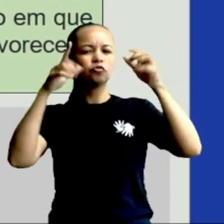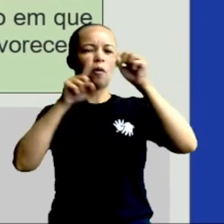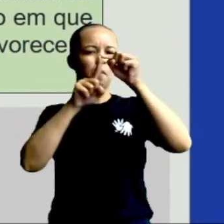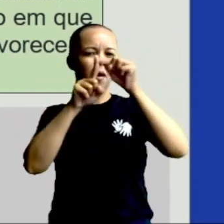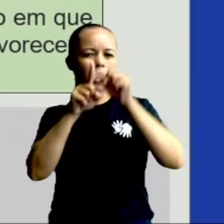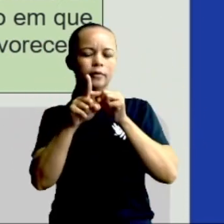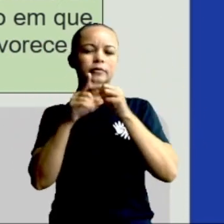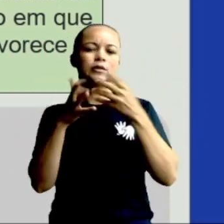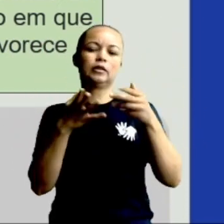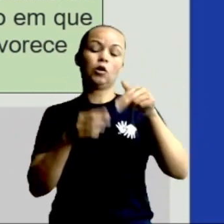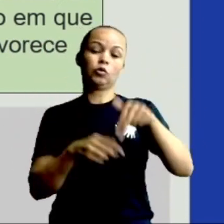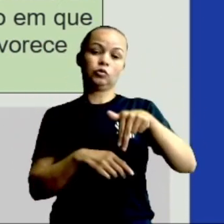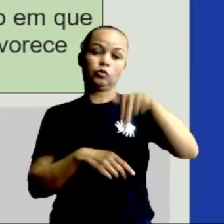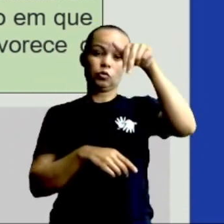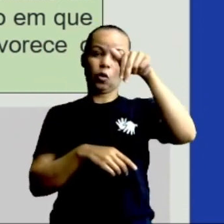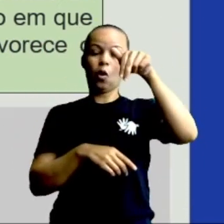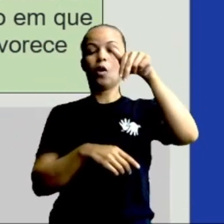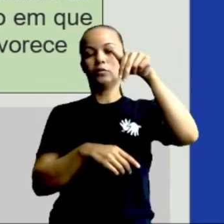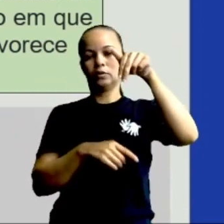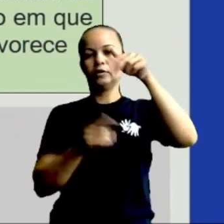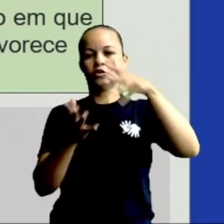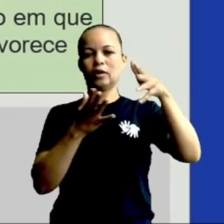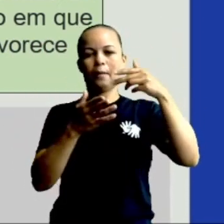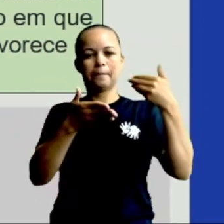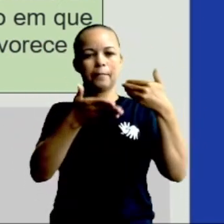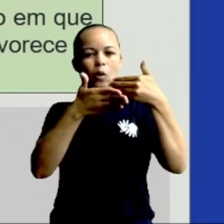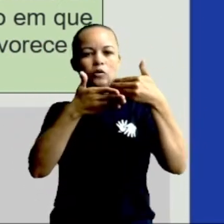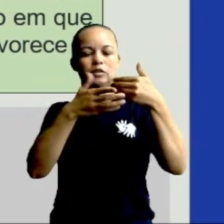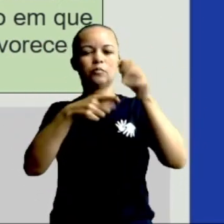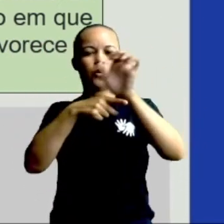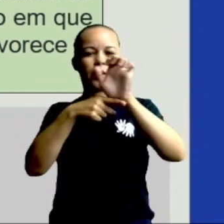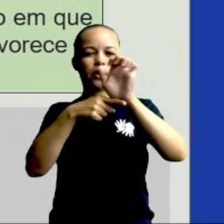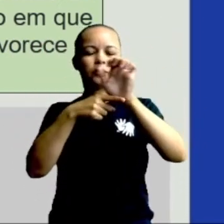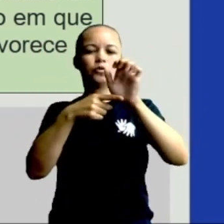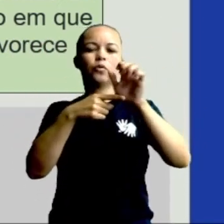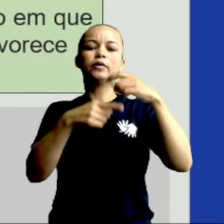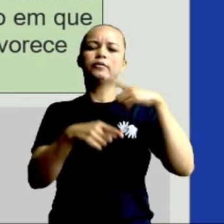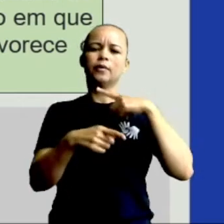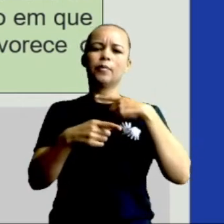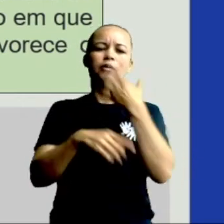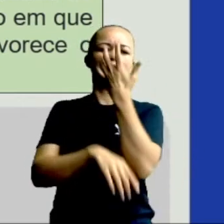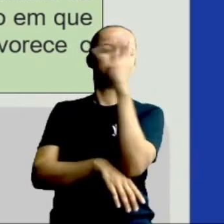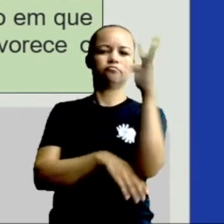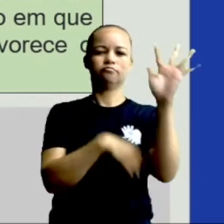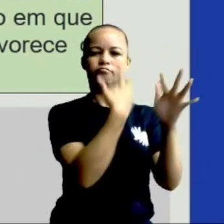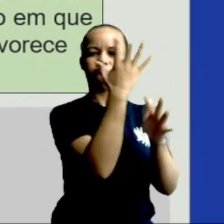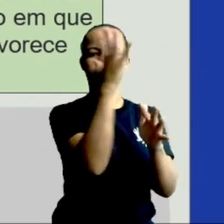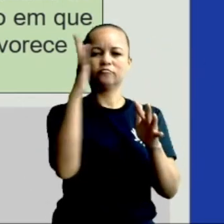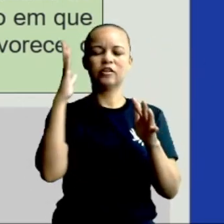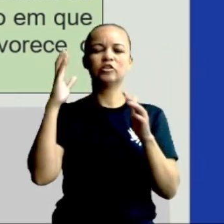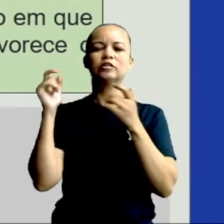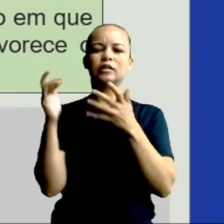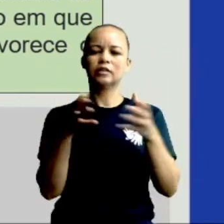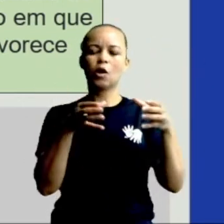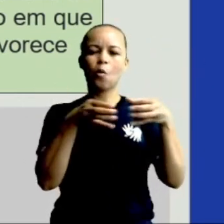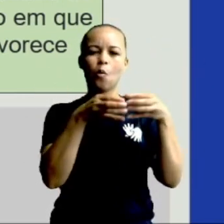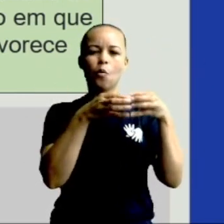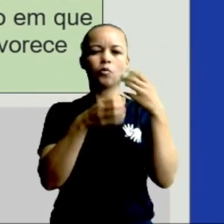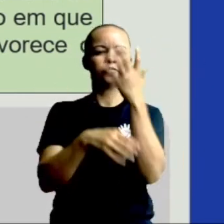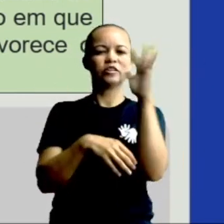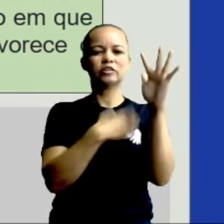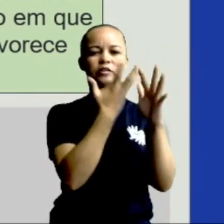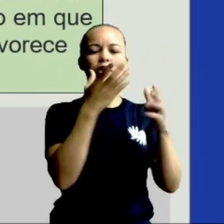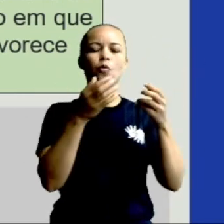região norte está próxima ao Equador e também porque há muita vegetação e uma grande quantidade de rios.